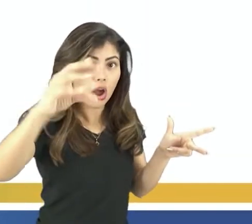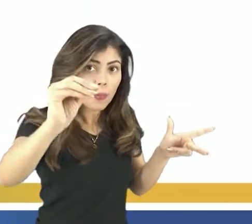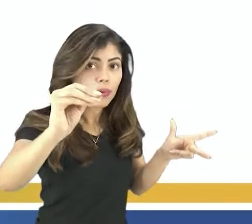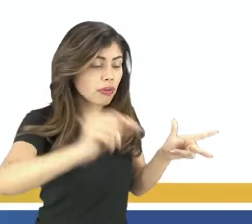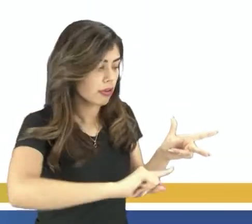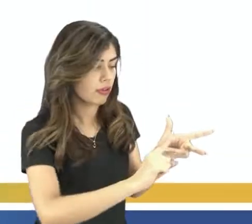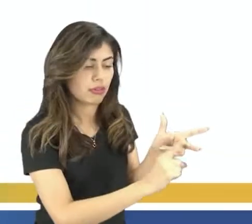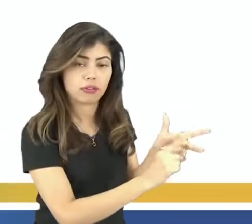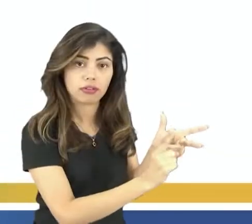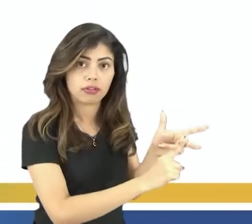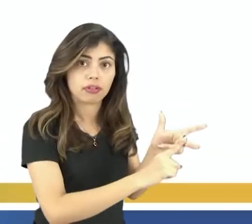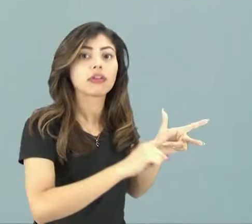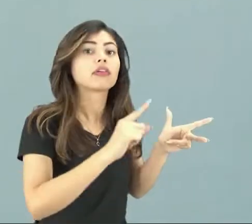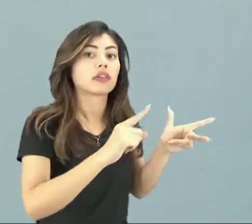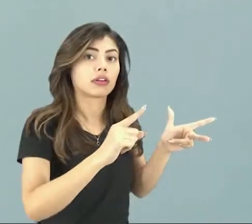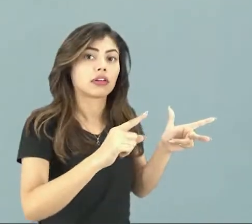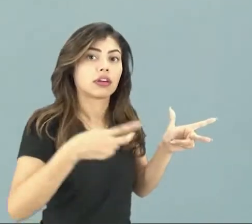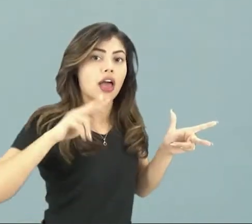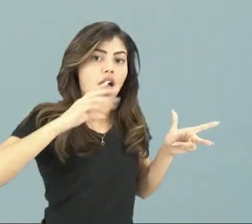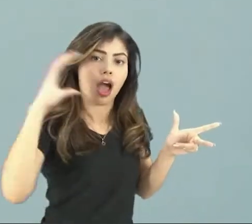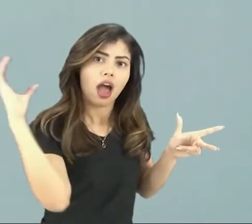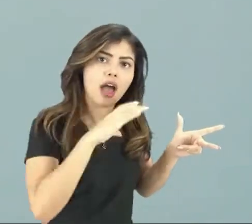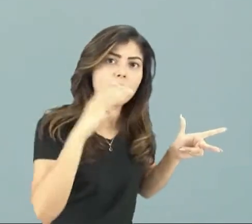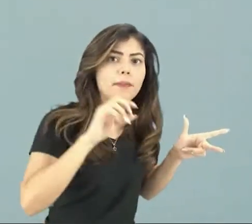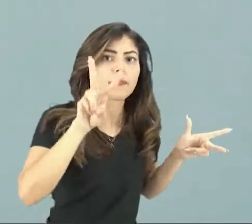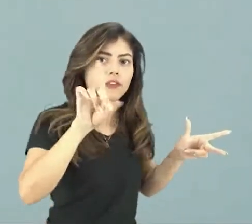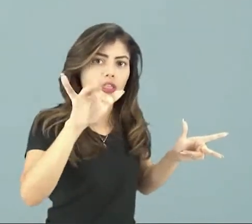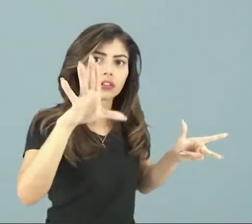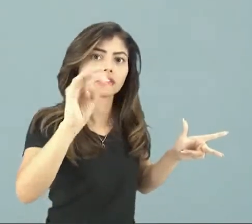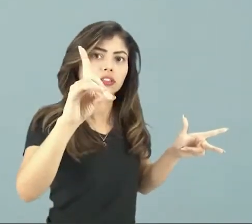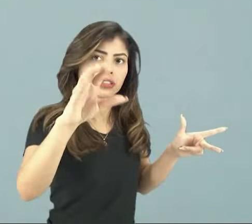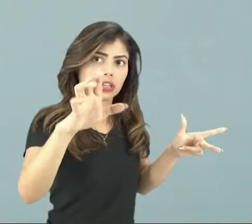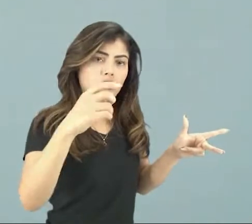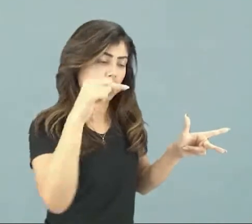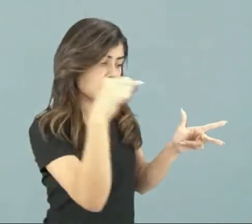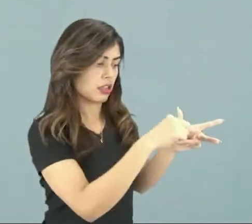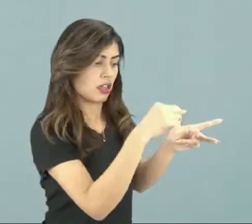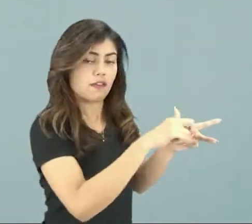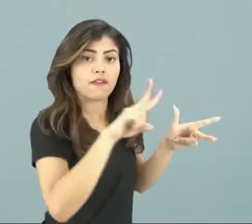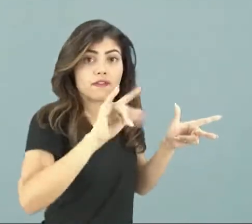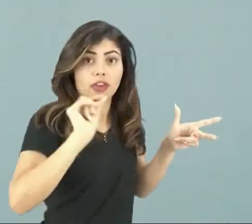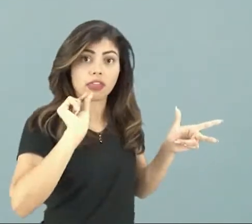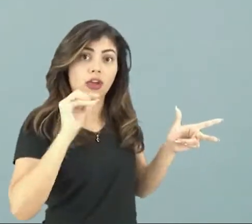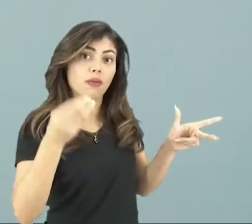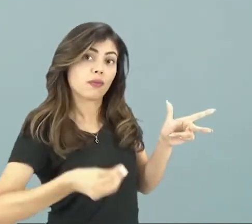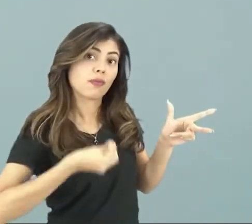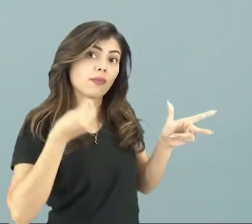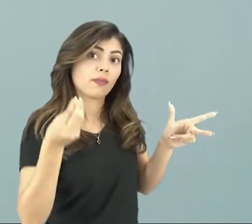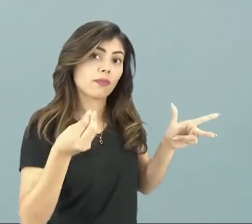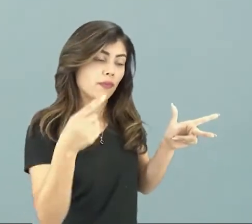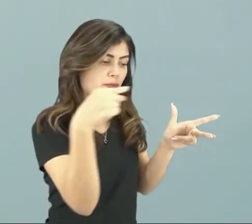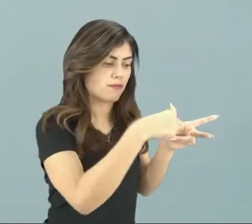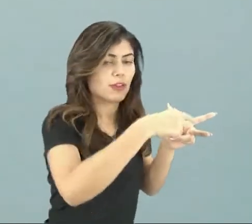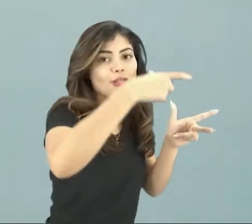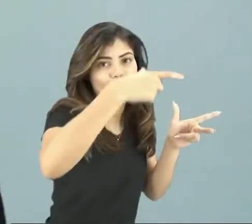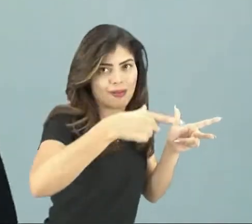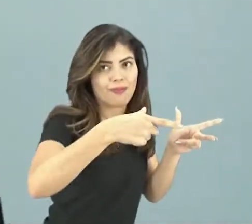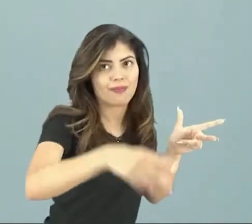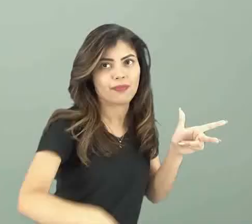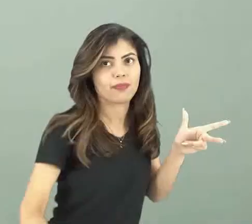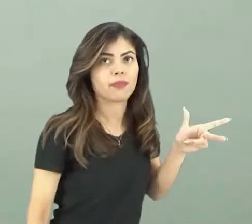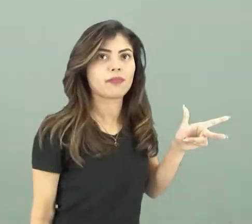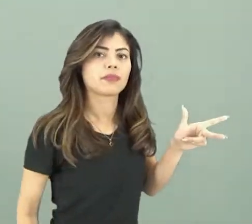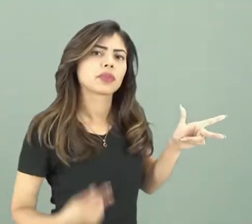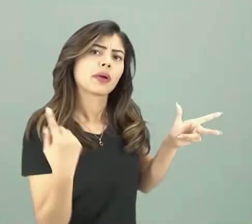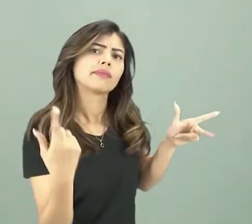e o outro, o eixo Z, é a velocidade em que essa carga vai estar nesse determinado local aí.